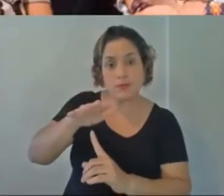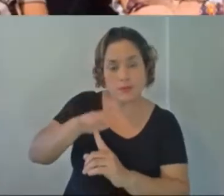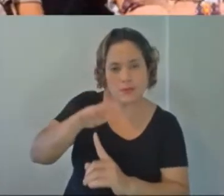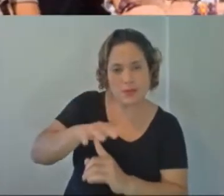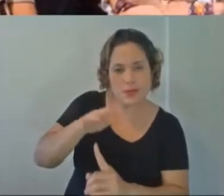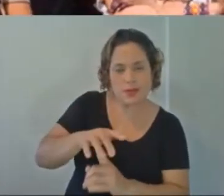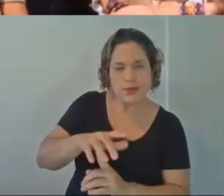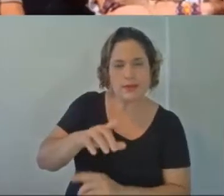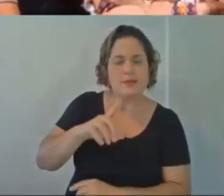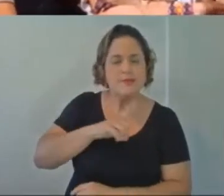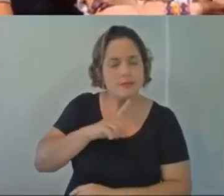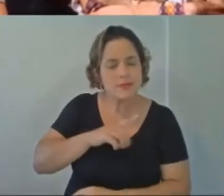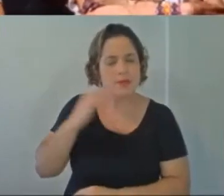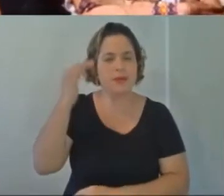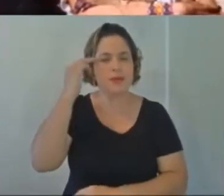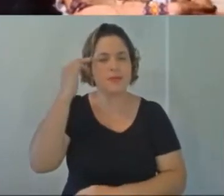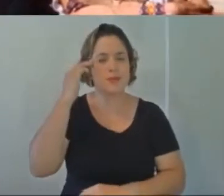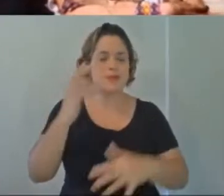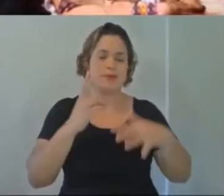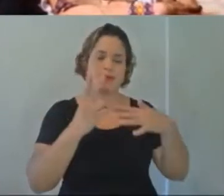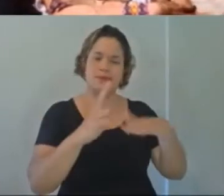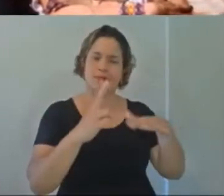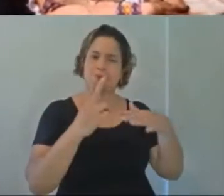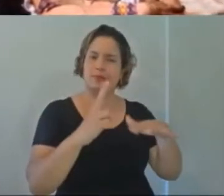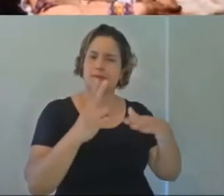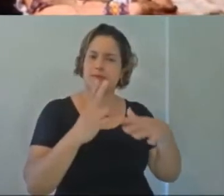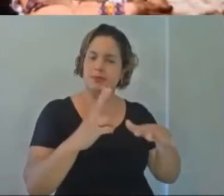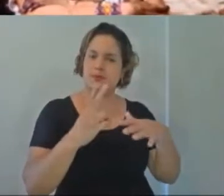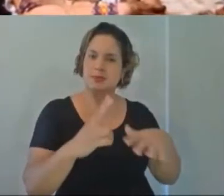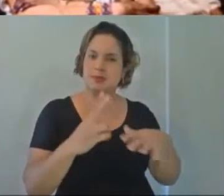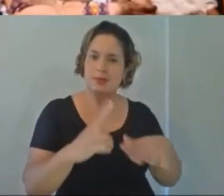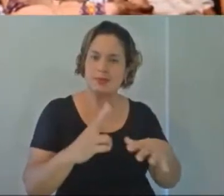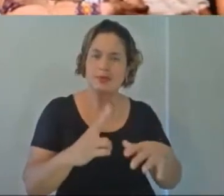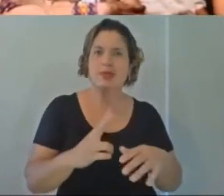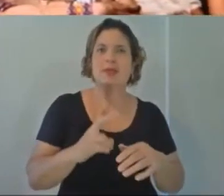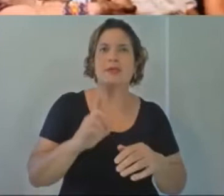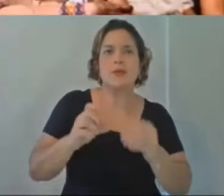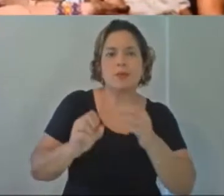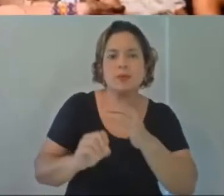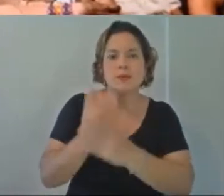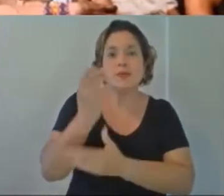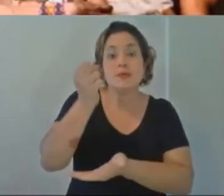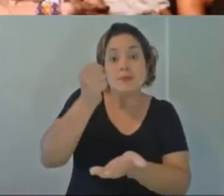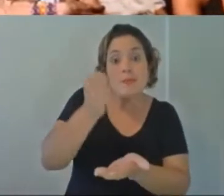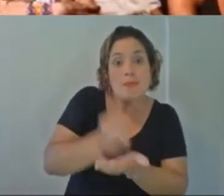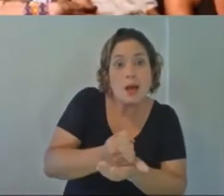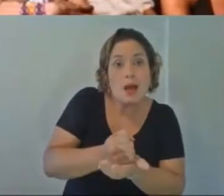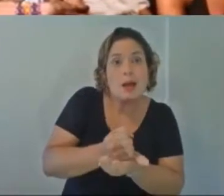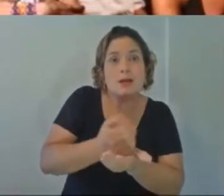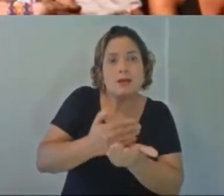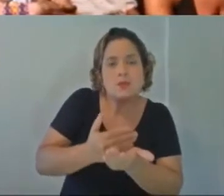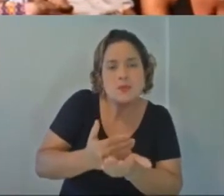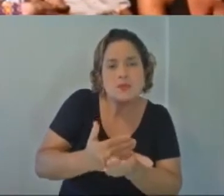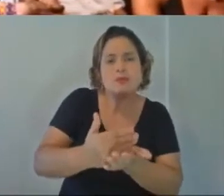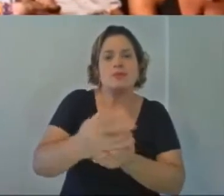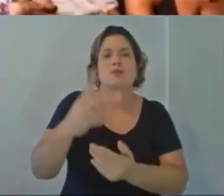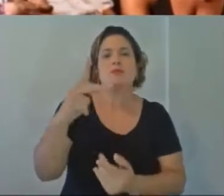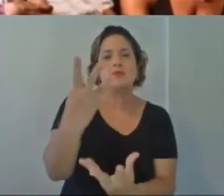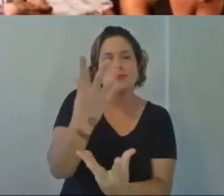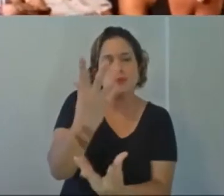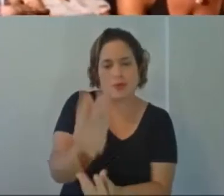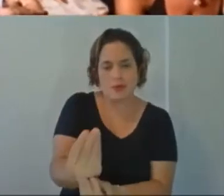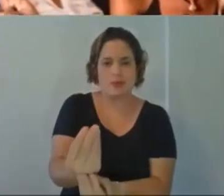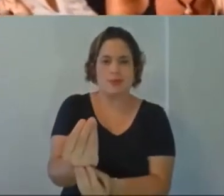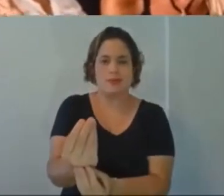também essa matriz de memória de Macunaíma como um acontecimento, né, que funda o seu pertencimento, a